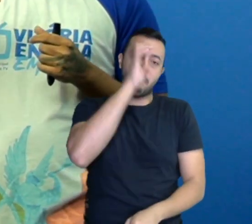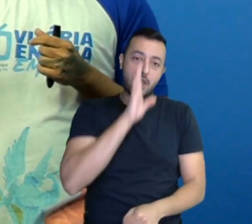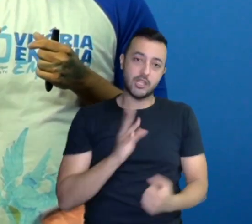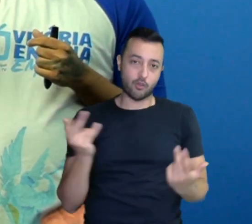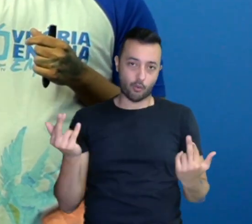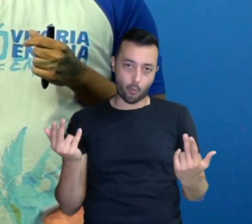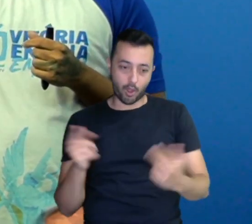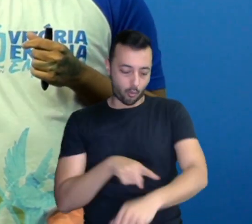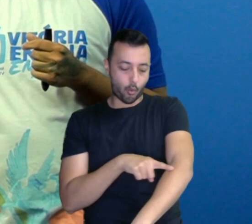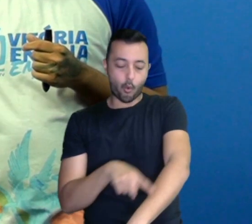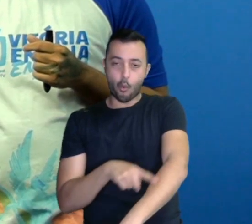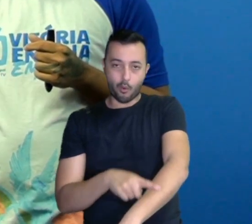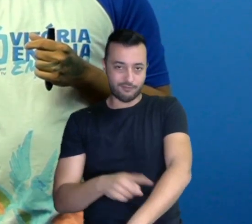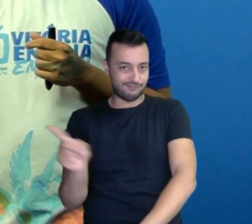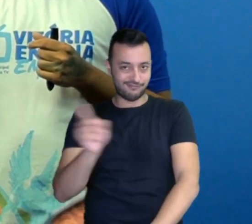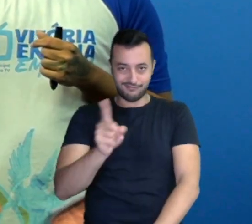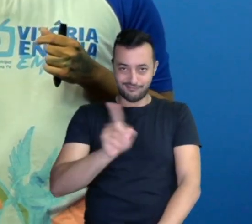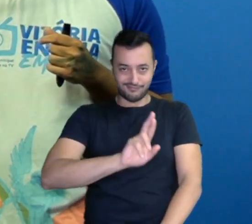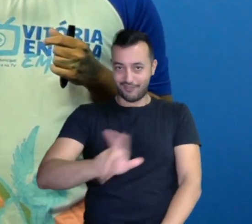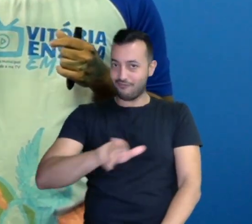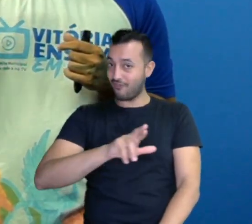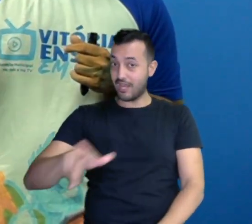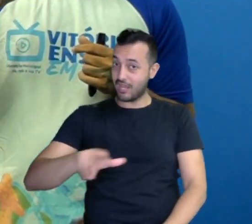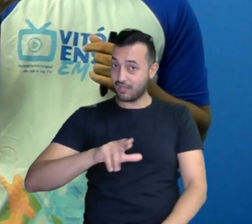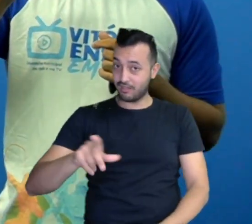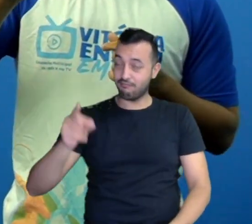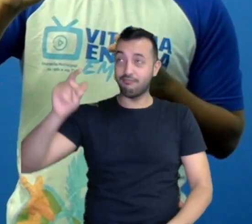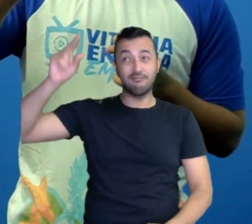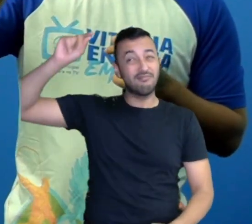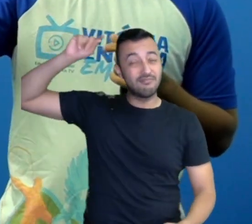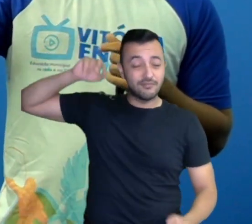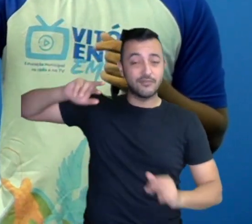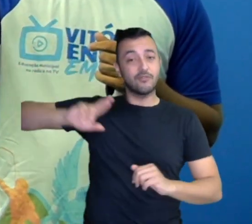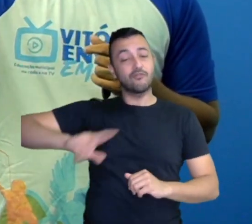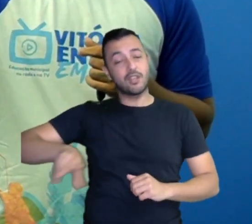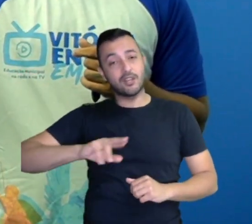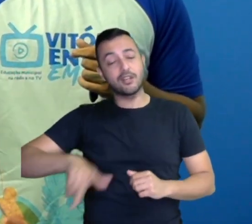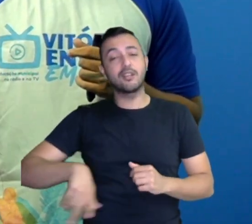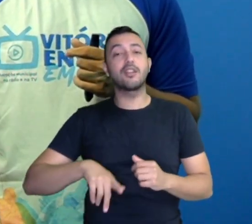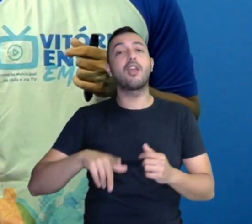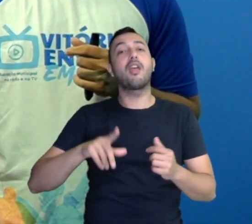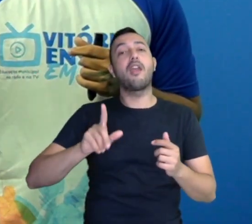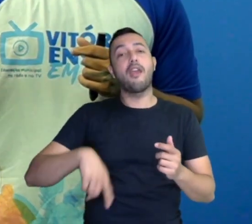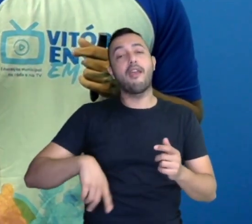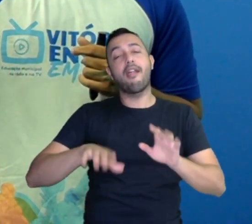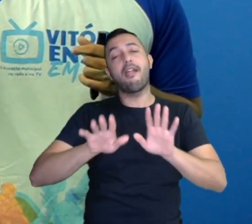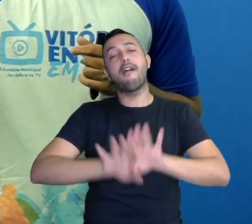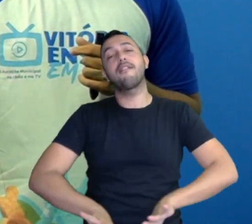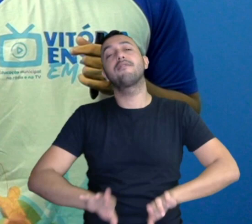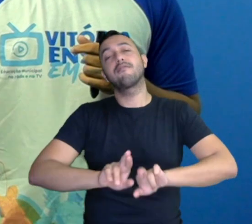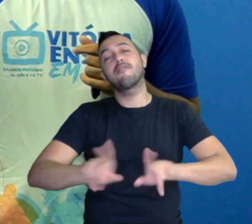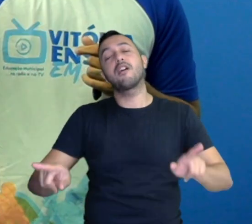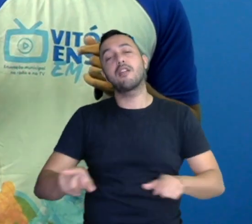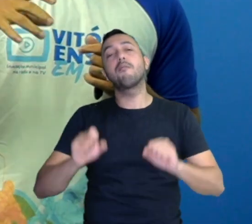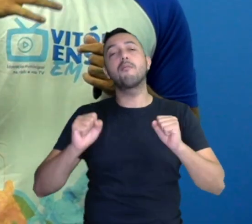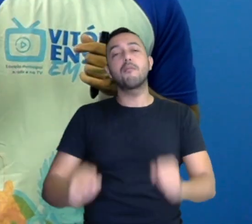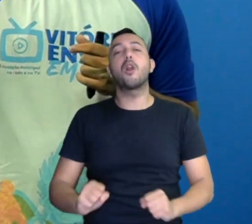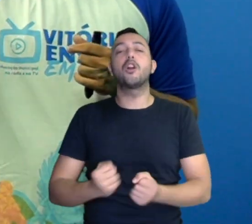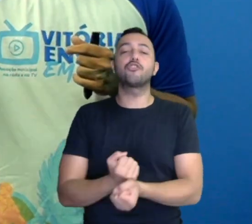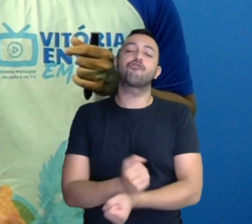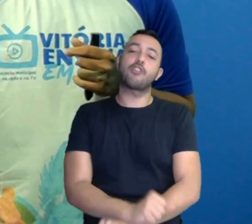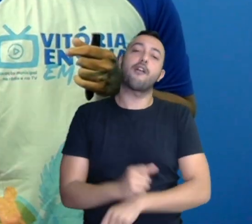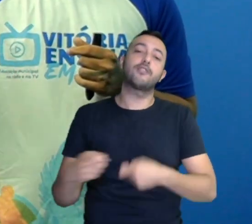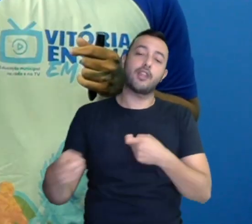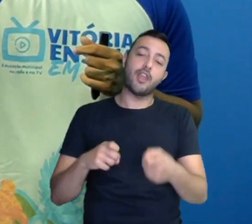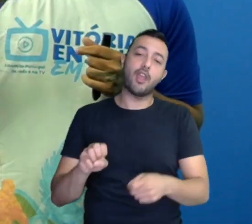Brasil, que estava relacionado à cor, né? Era uma escravidão que tinha um aspecto diferente. Poderia ser escravo de guerra, poderia ser